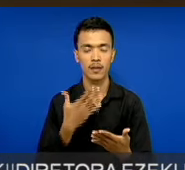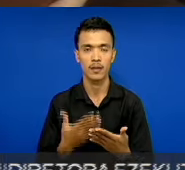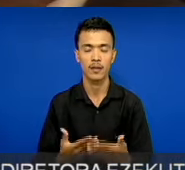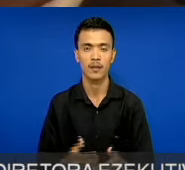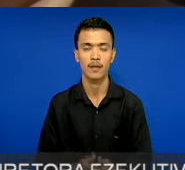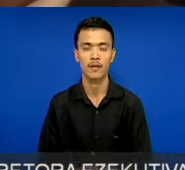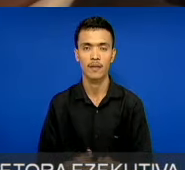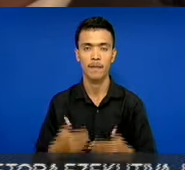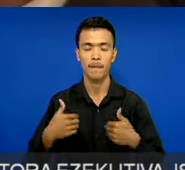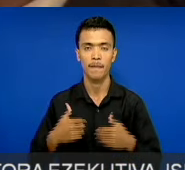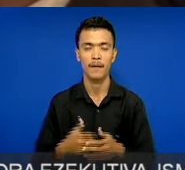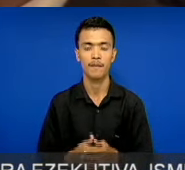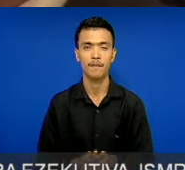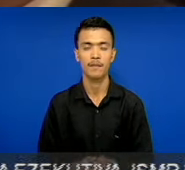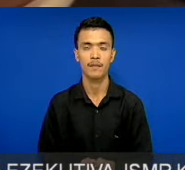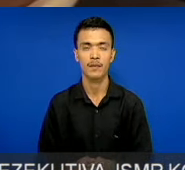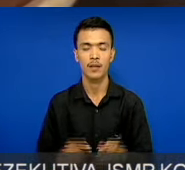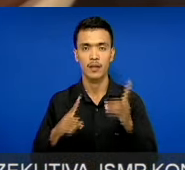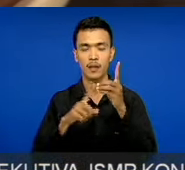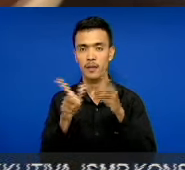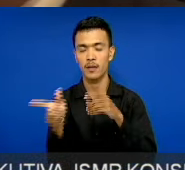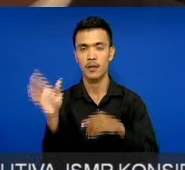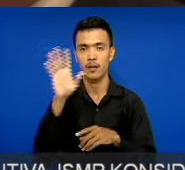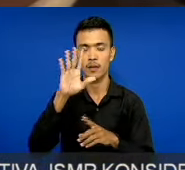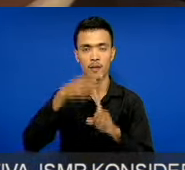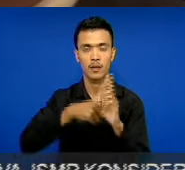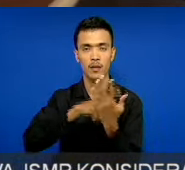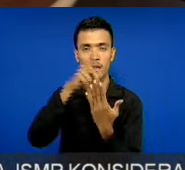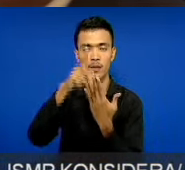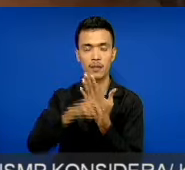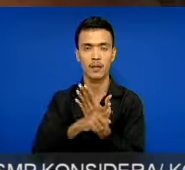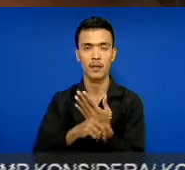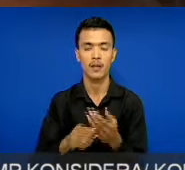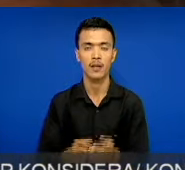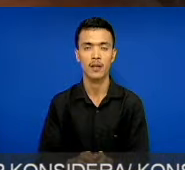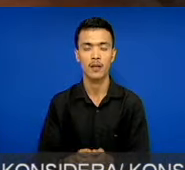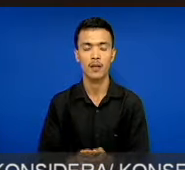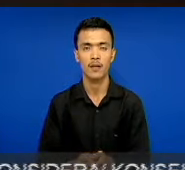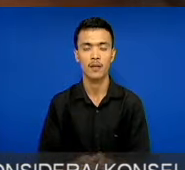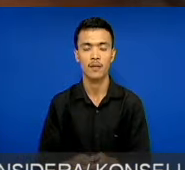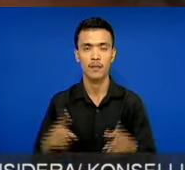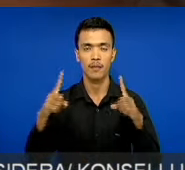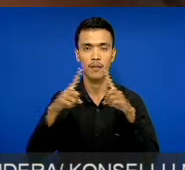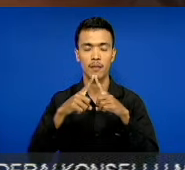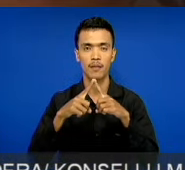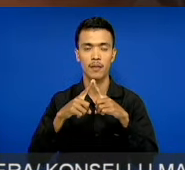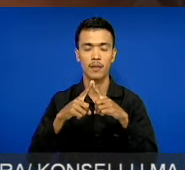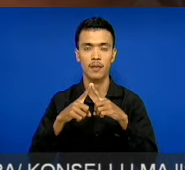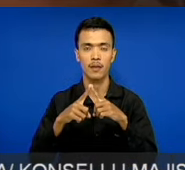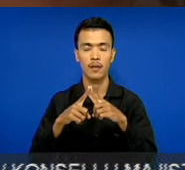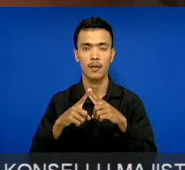vertentes. Que o espírito do 25 de Abril continue a inspirar as gerações presentes e futuras para que